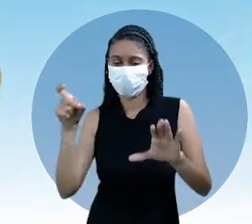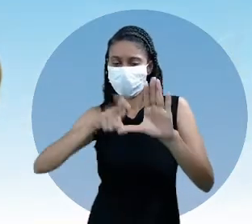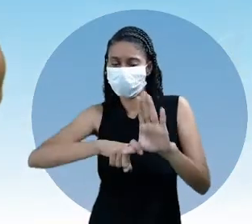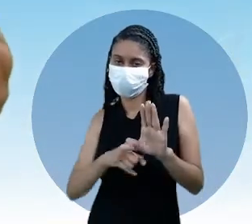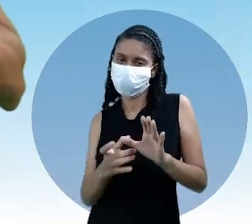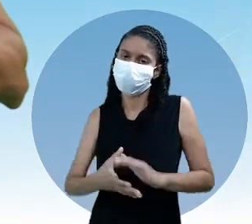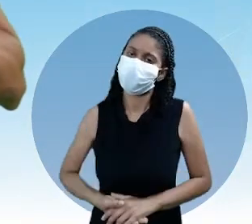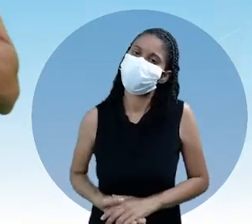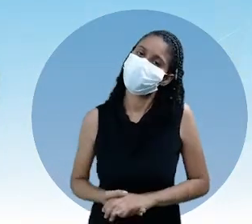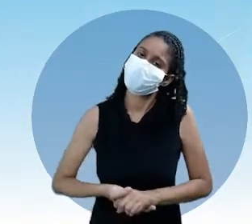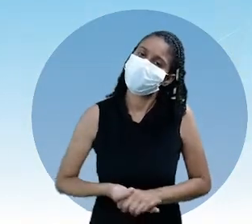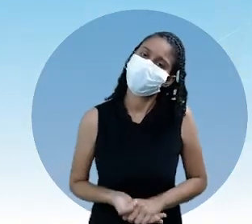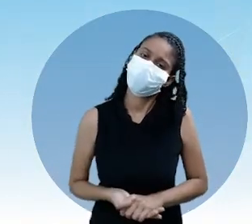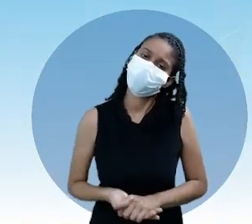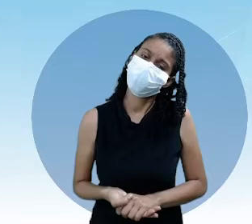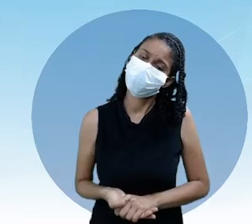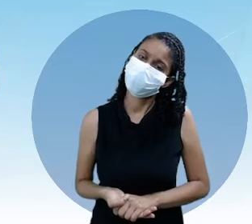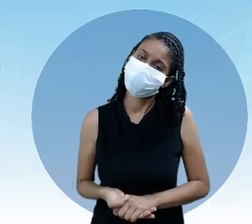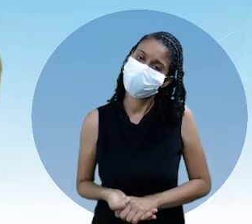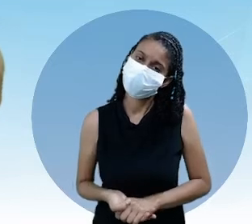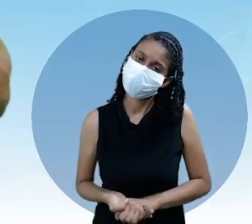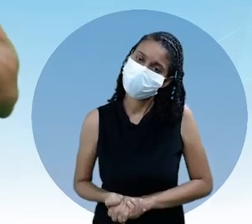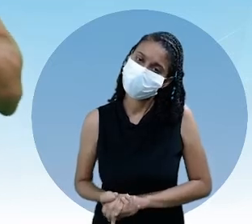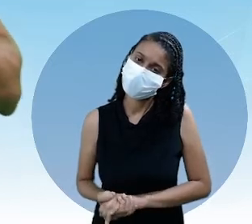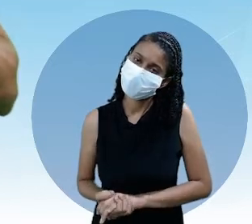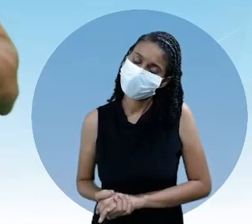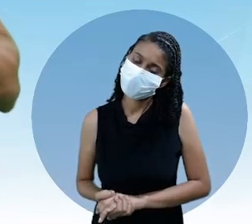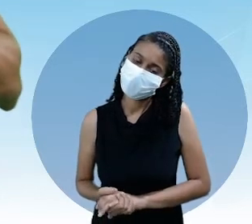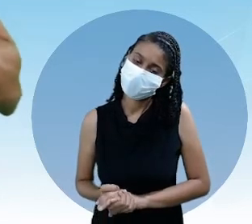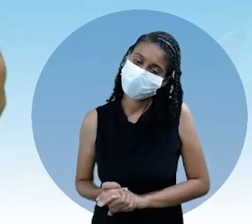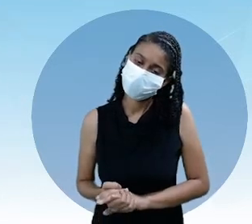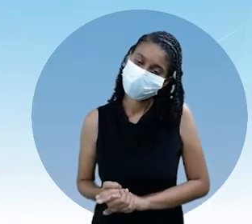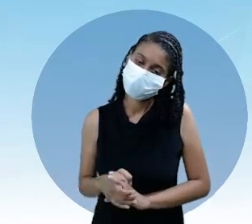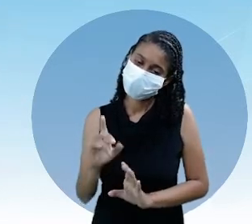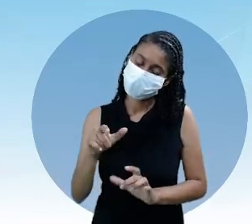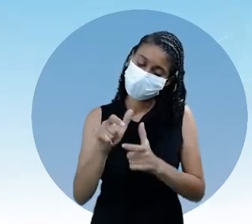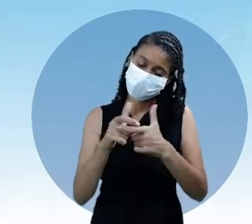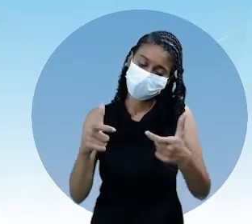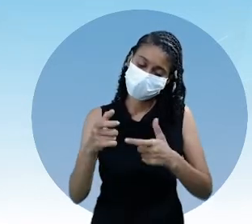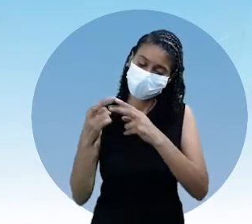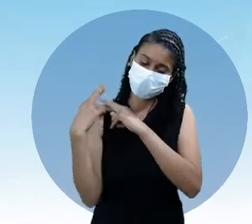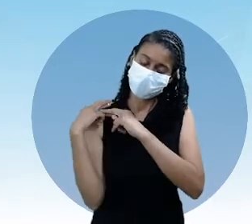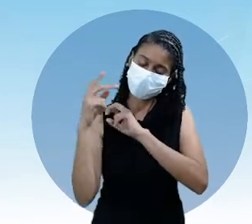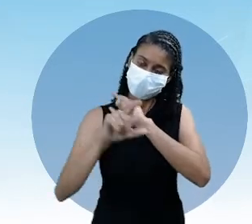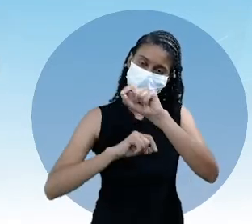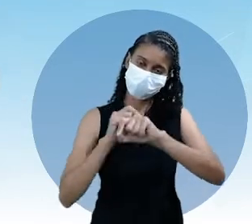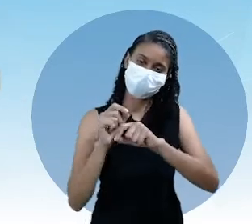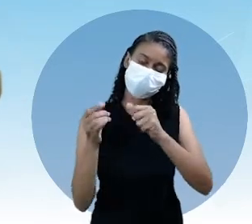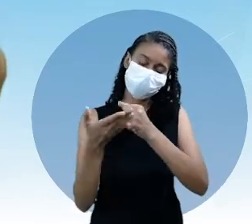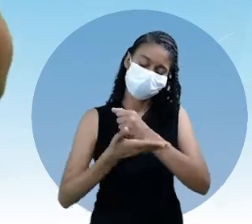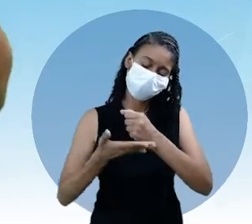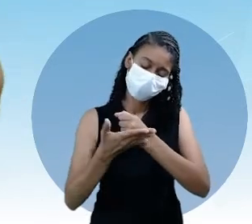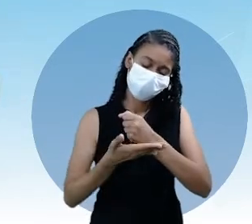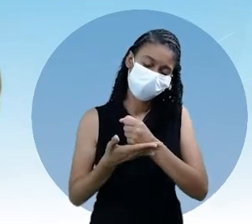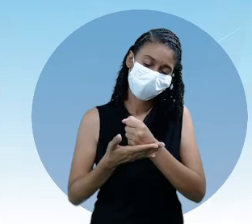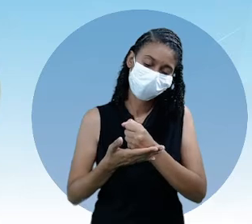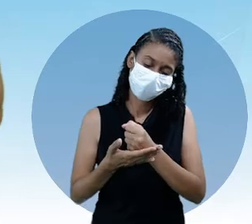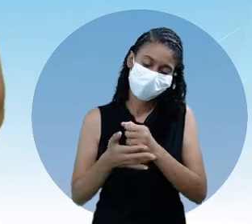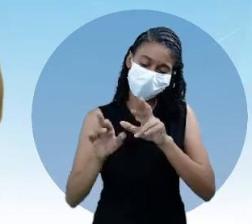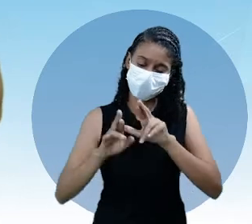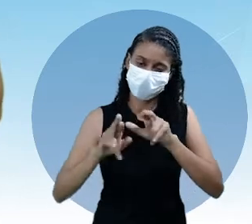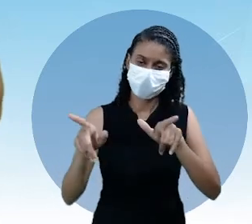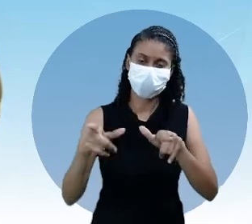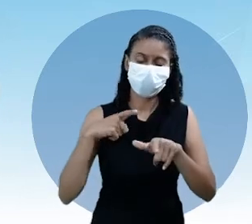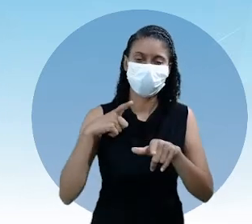dependência, essas estruturas, né, elas eram as grandes responsáveis para fundamentar as